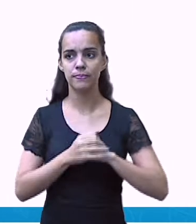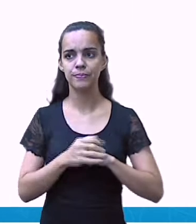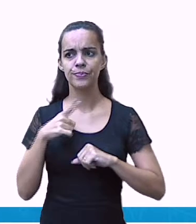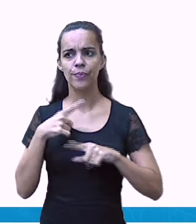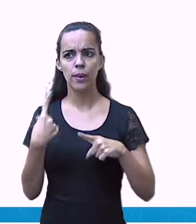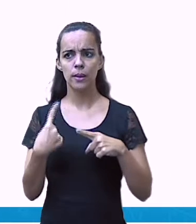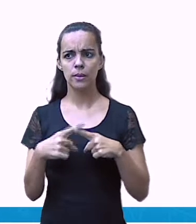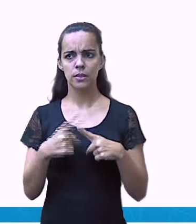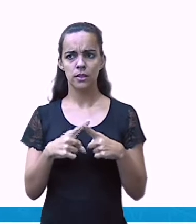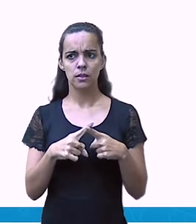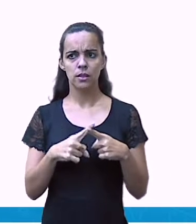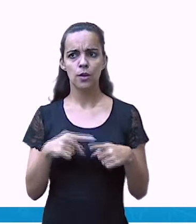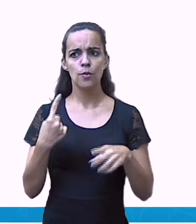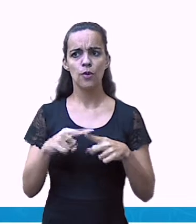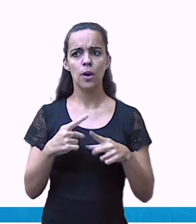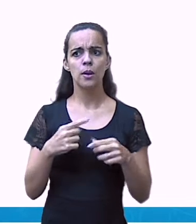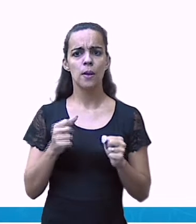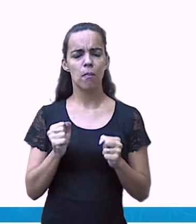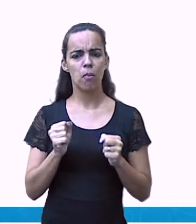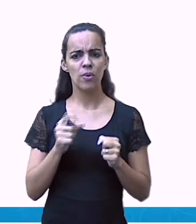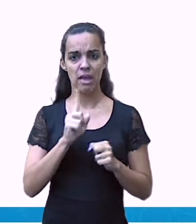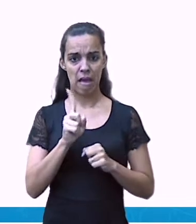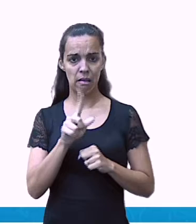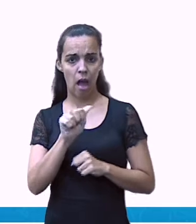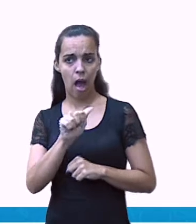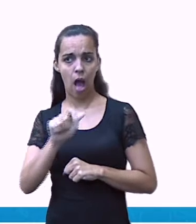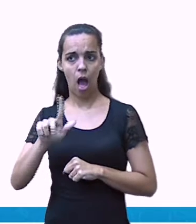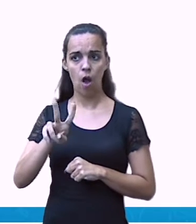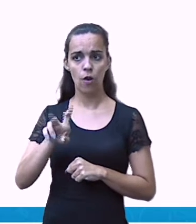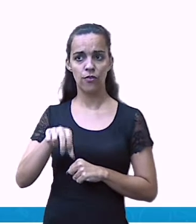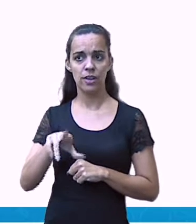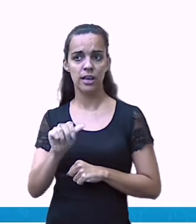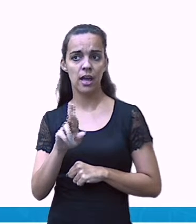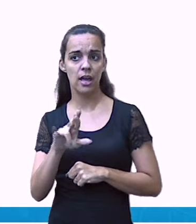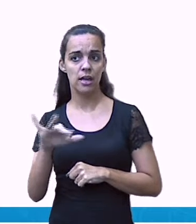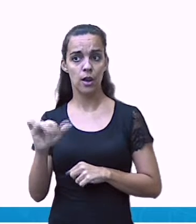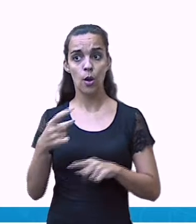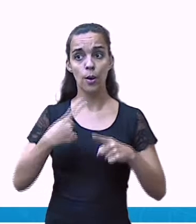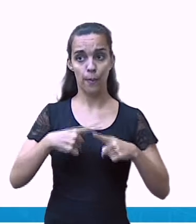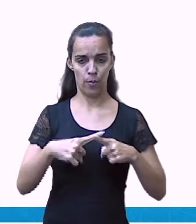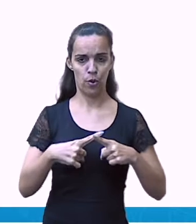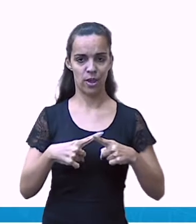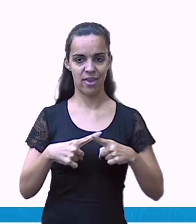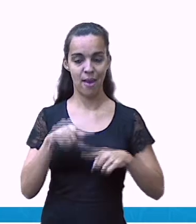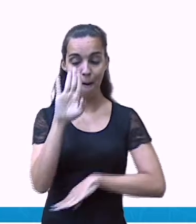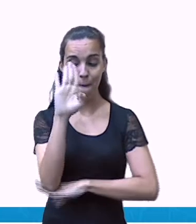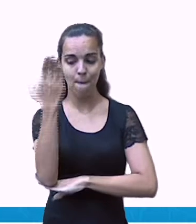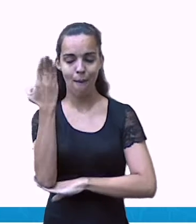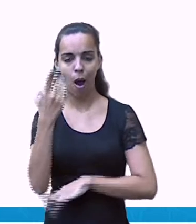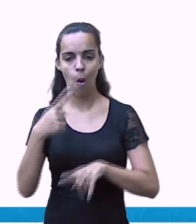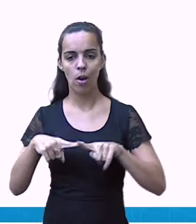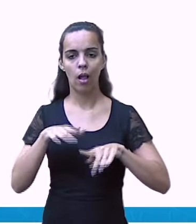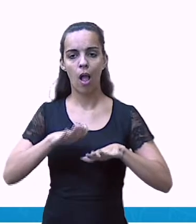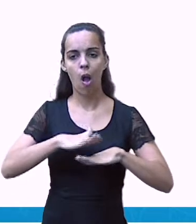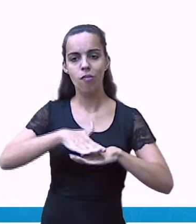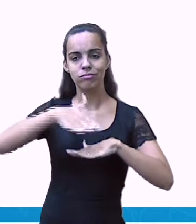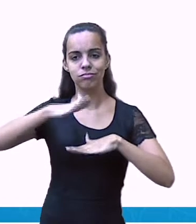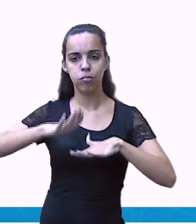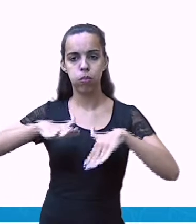não podem ser construídas de alvenaria, de concreto, porque é um material que vai